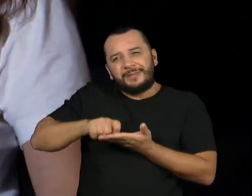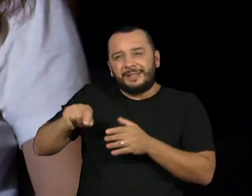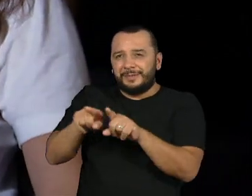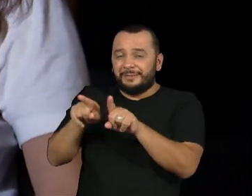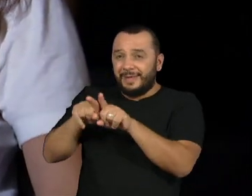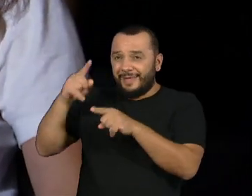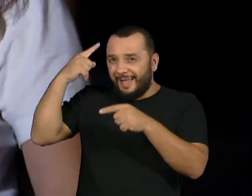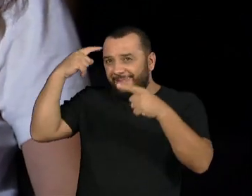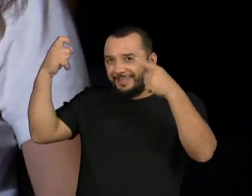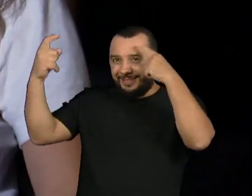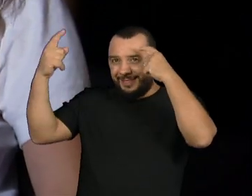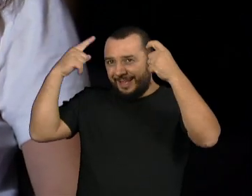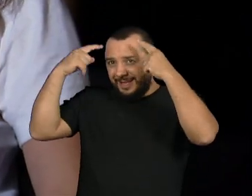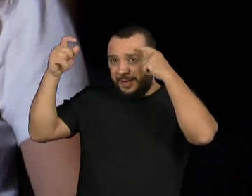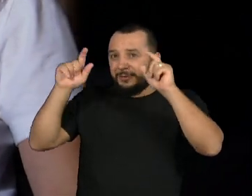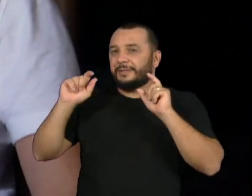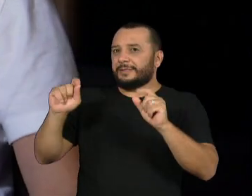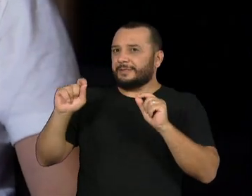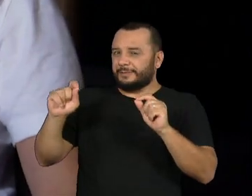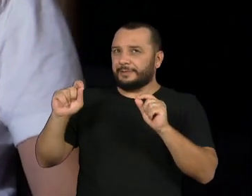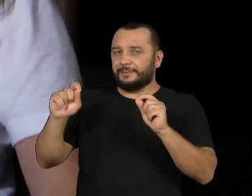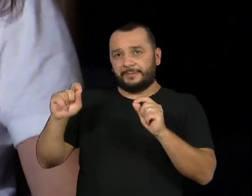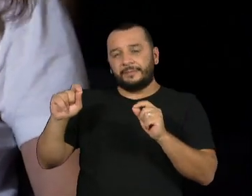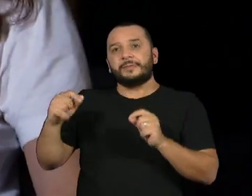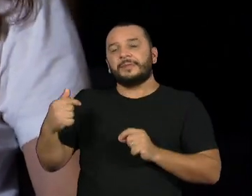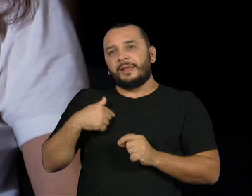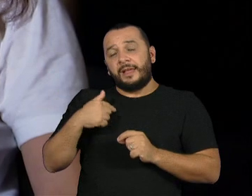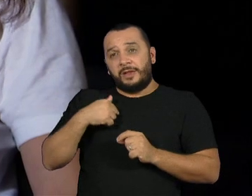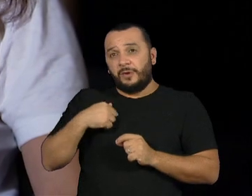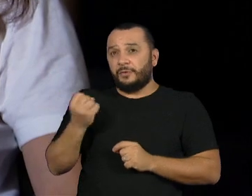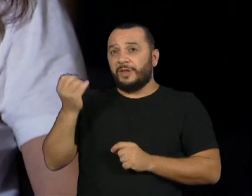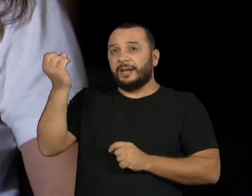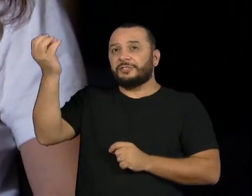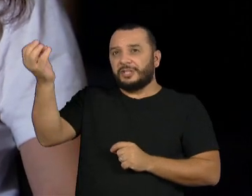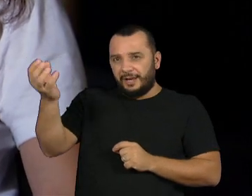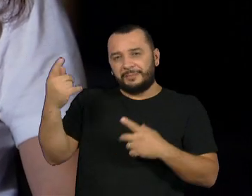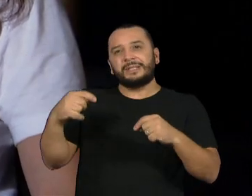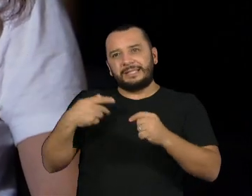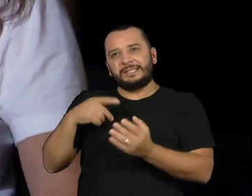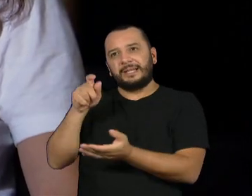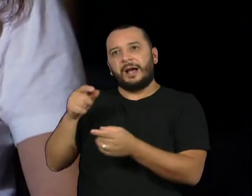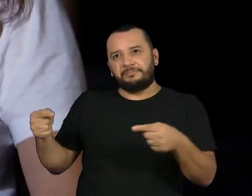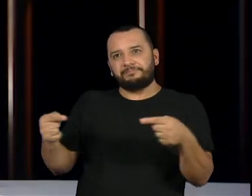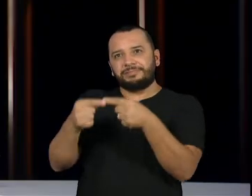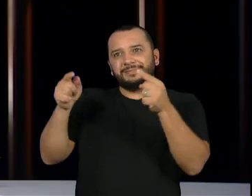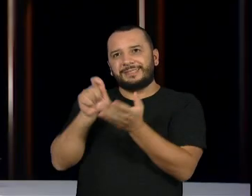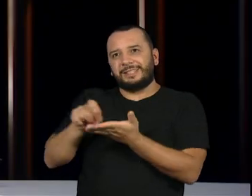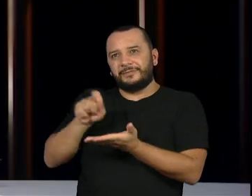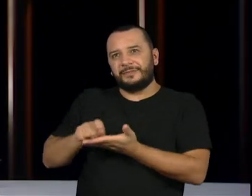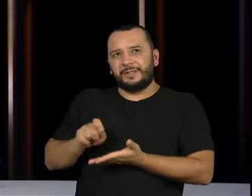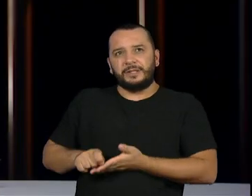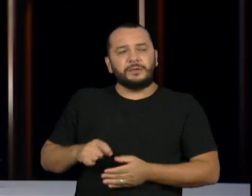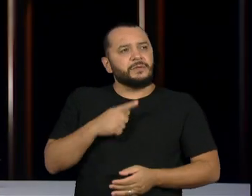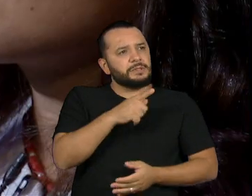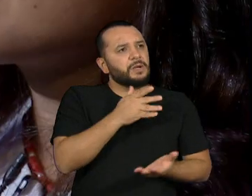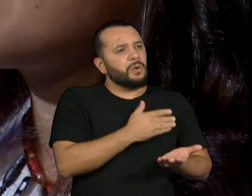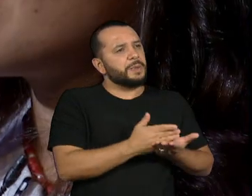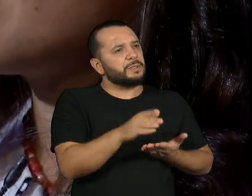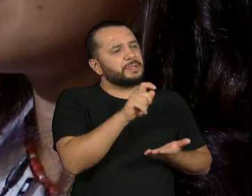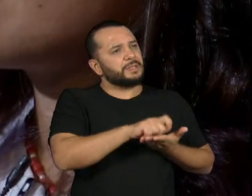que não tinha como viajar sem estar escrevendo e vice-versa. Você começou a escrever com que idade?